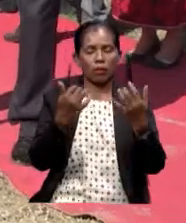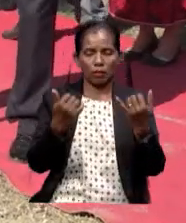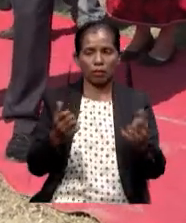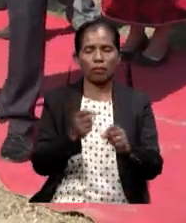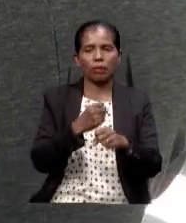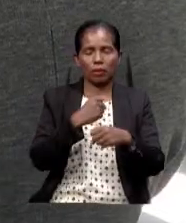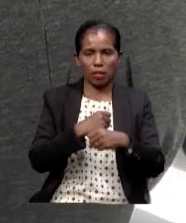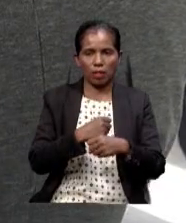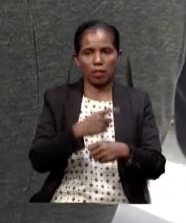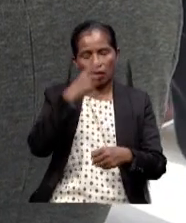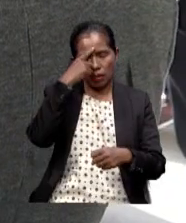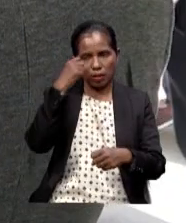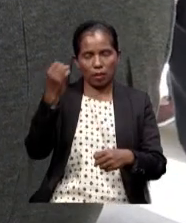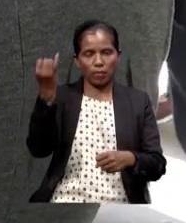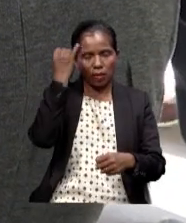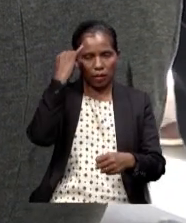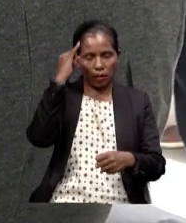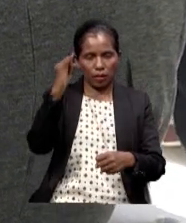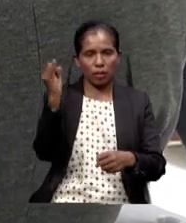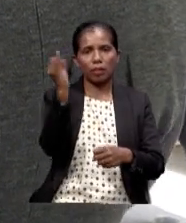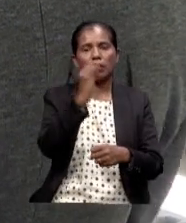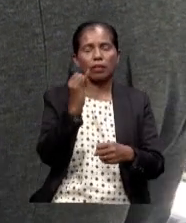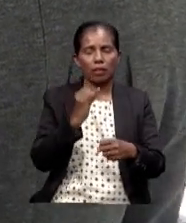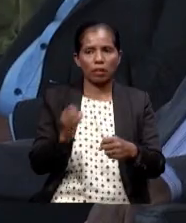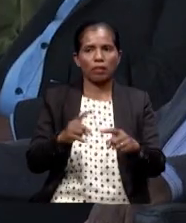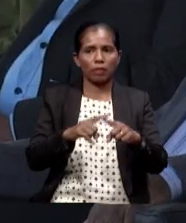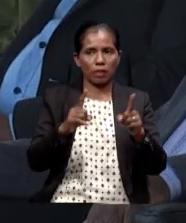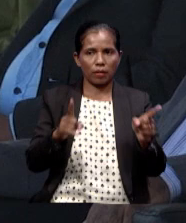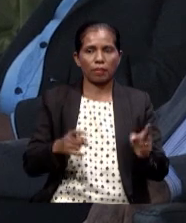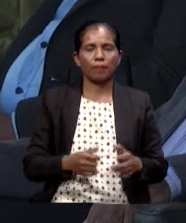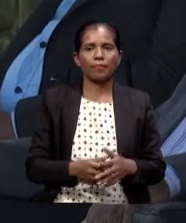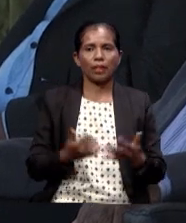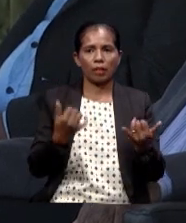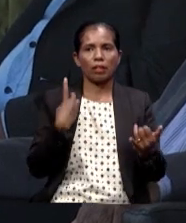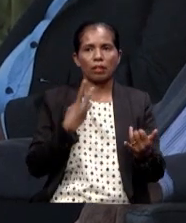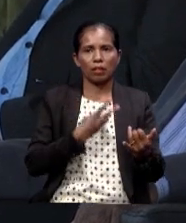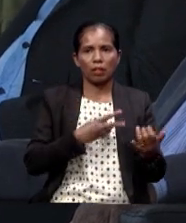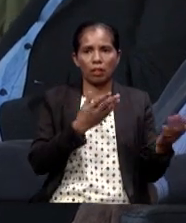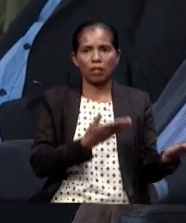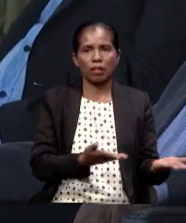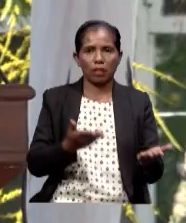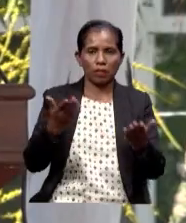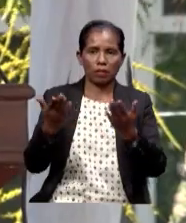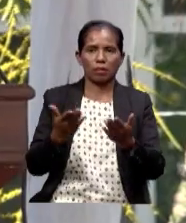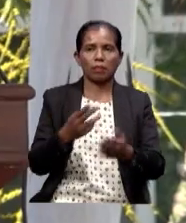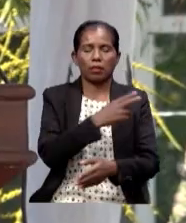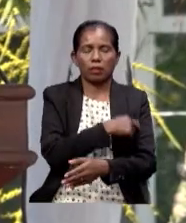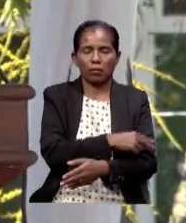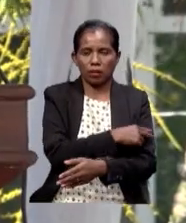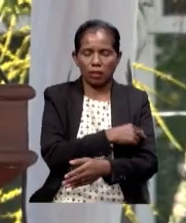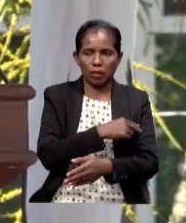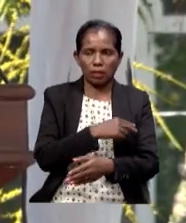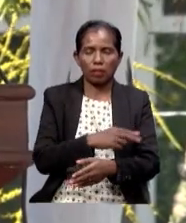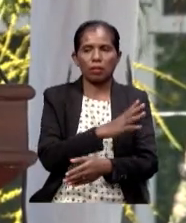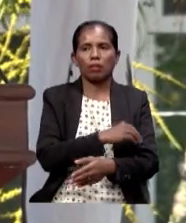lançamento, também a ideia do desenho lá nessa. Agora da dau kita mus haru kita niya medical specialists balo continua haru